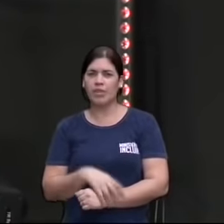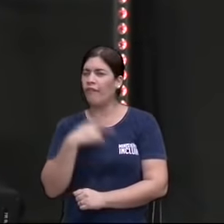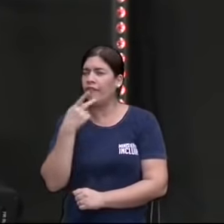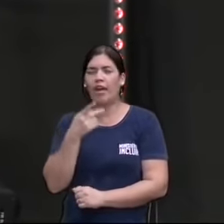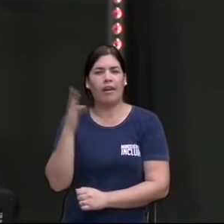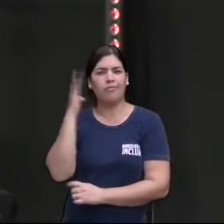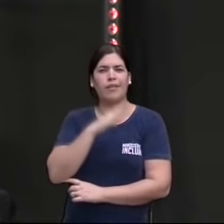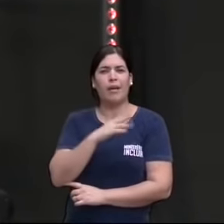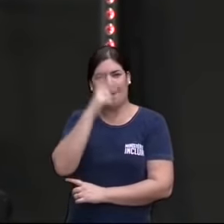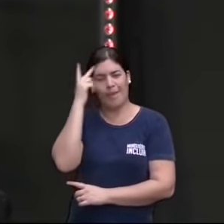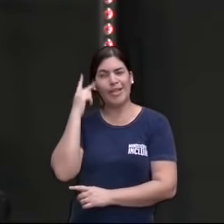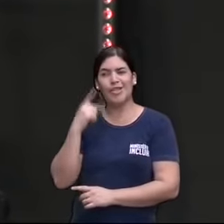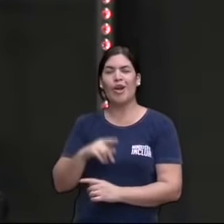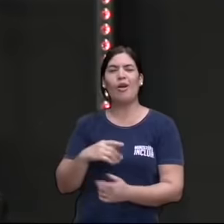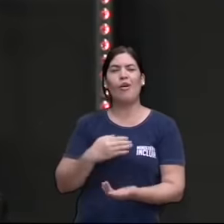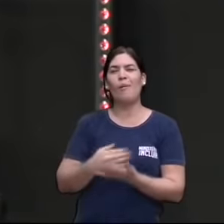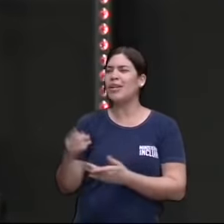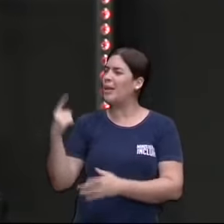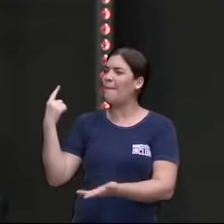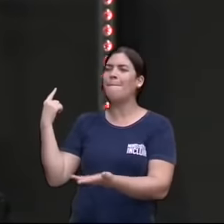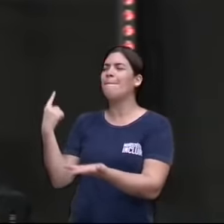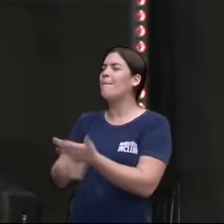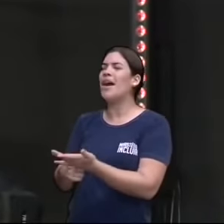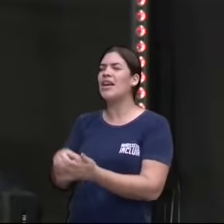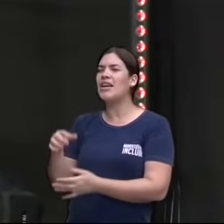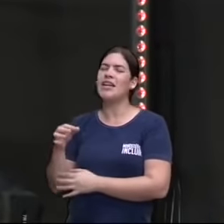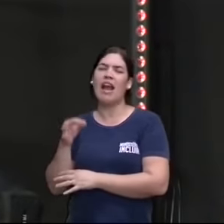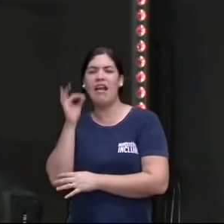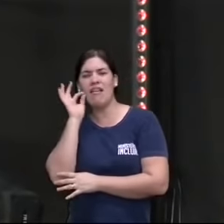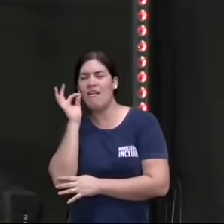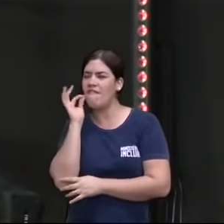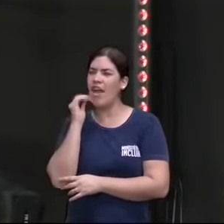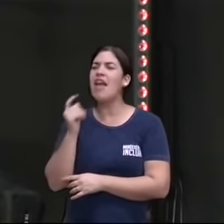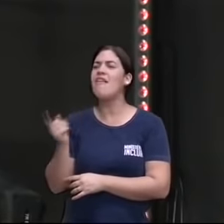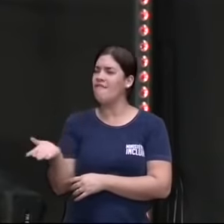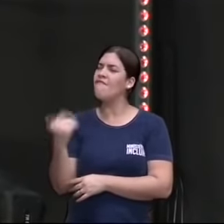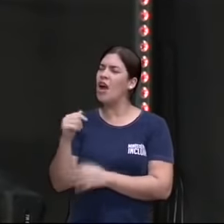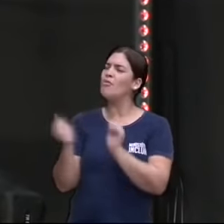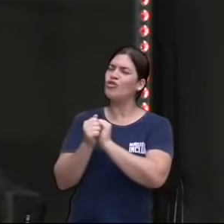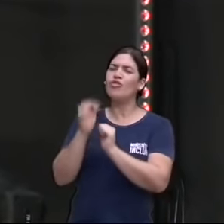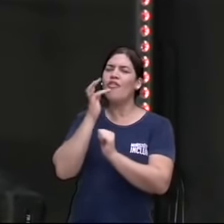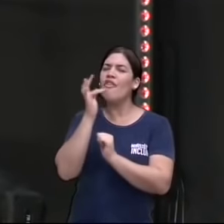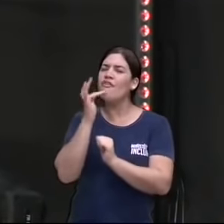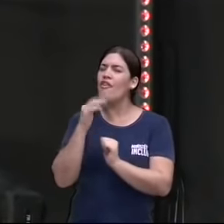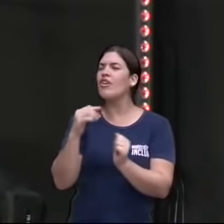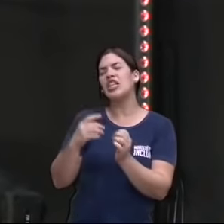Tem gente que já começa a marcar contigo: pô, vamos tomar um café, botar as fofocas em dia.